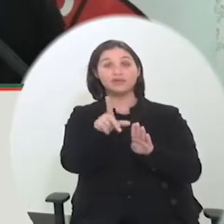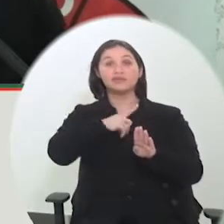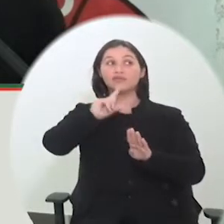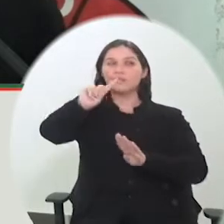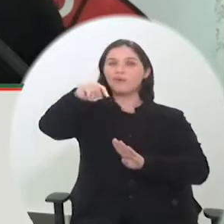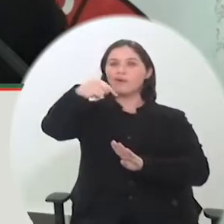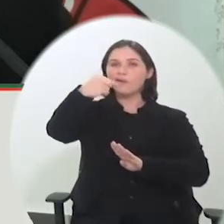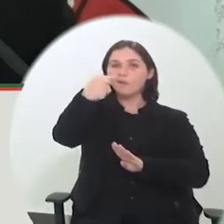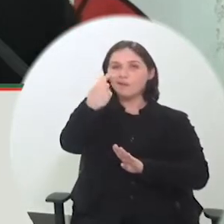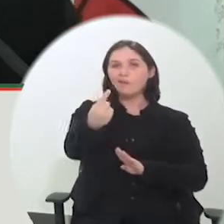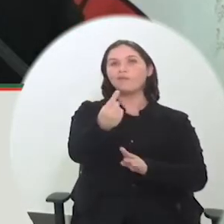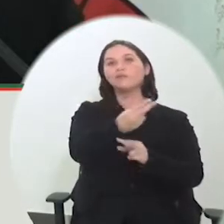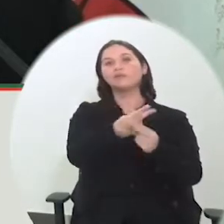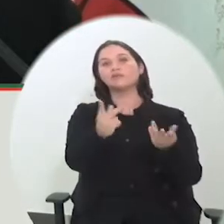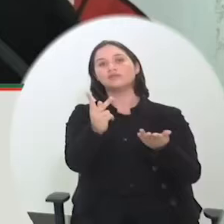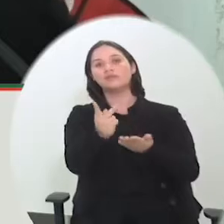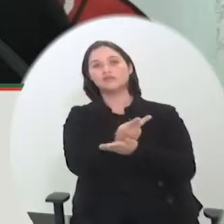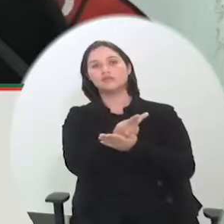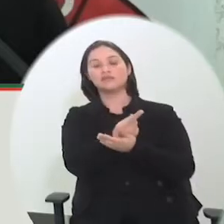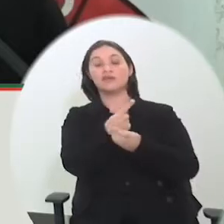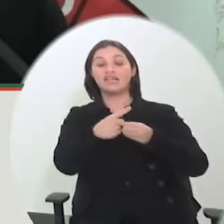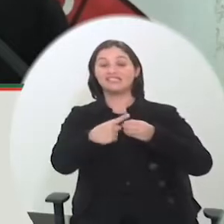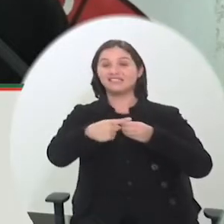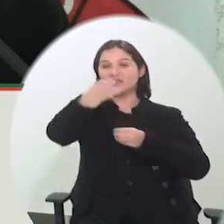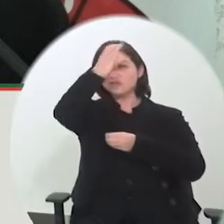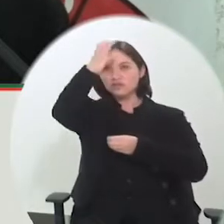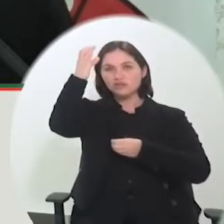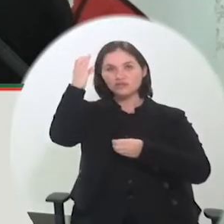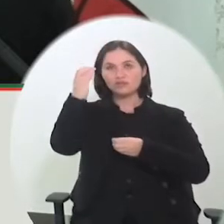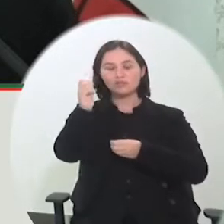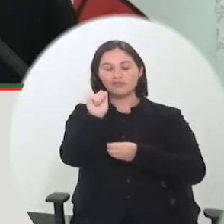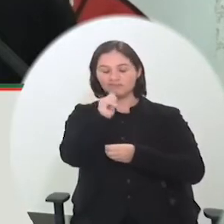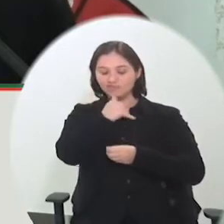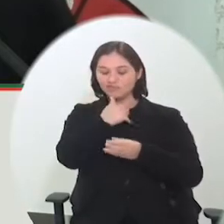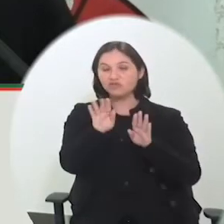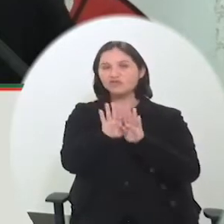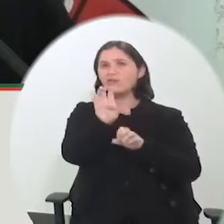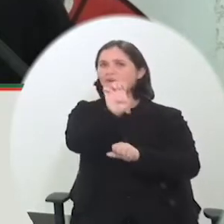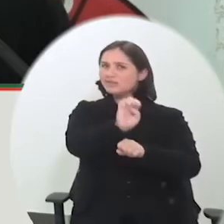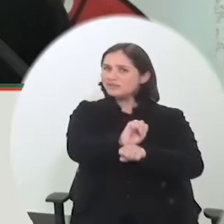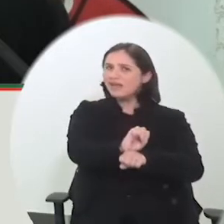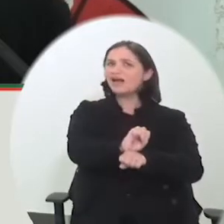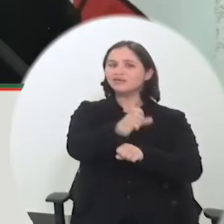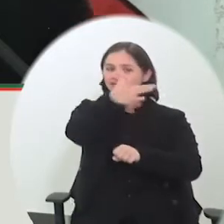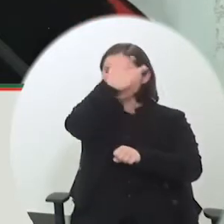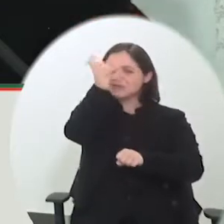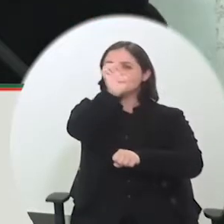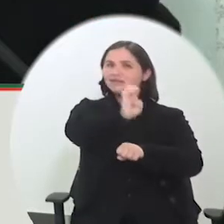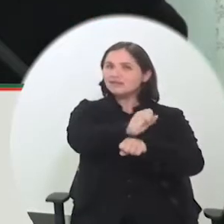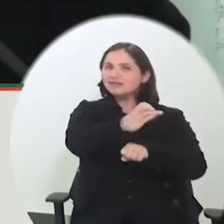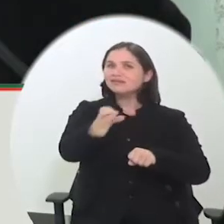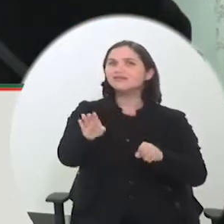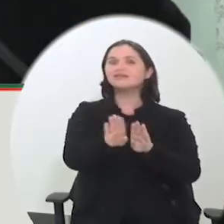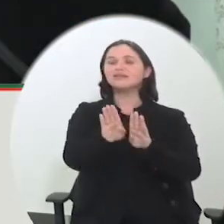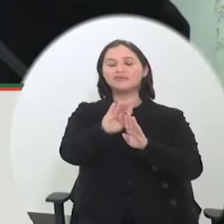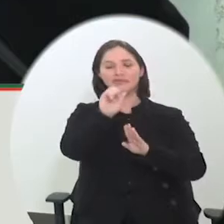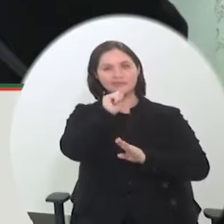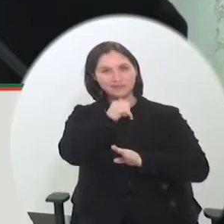toda, e aliás, toda Santa Catarina muito triste, que naquele momento foi comandado pelo Dr. Vitor